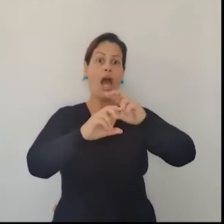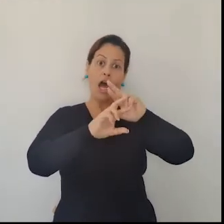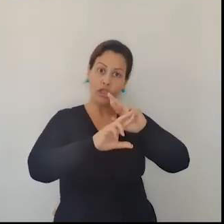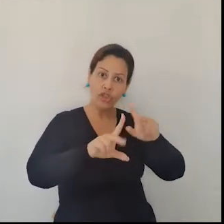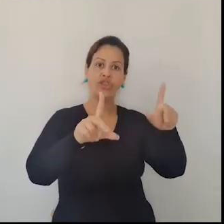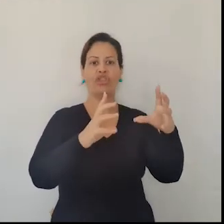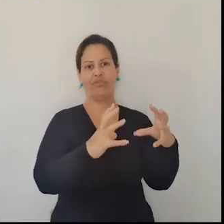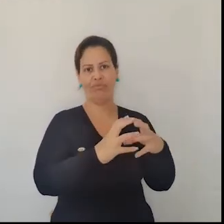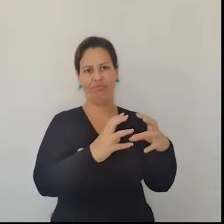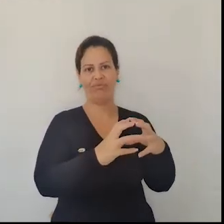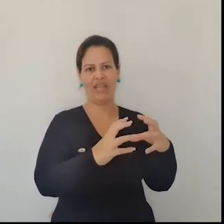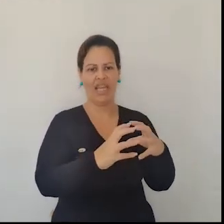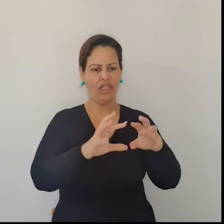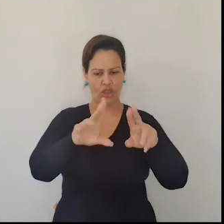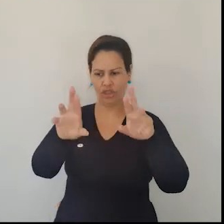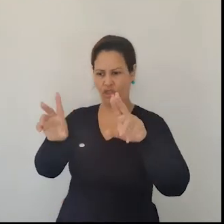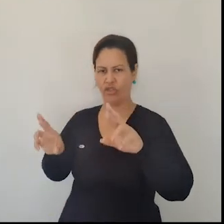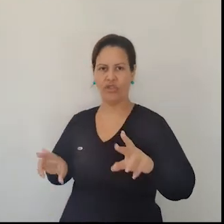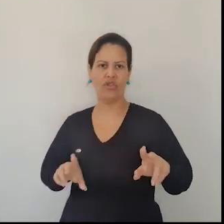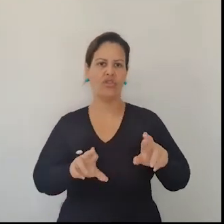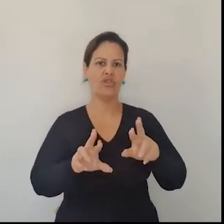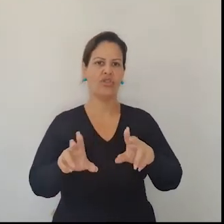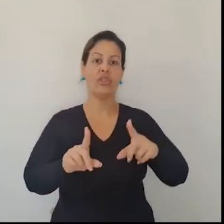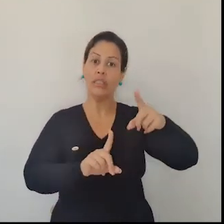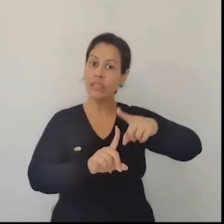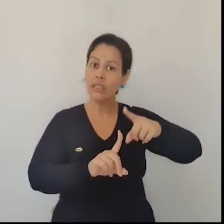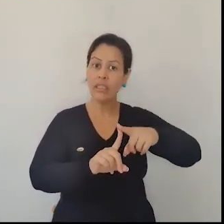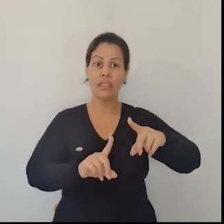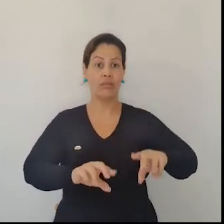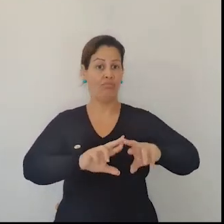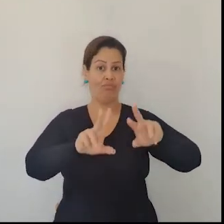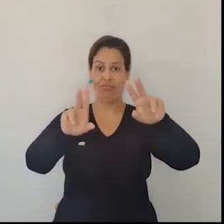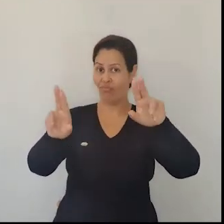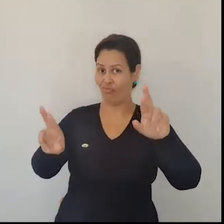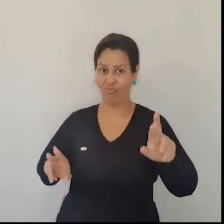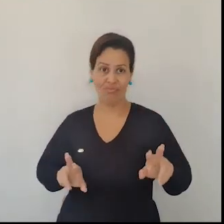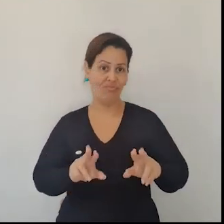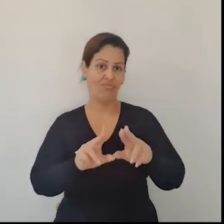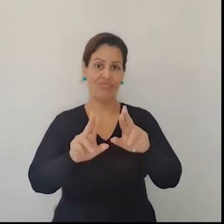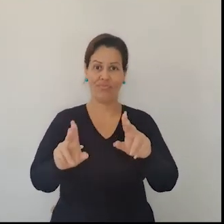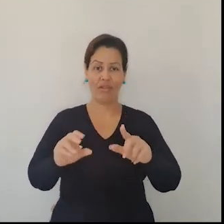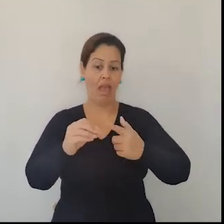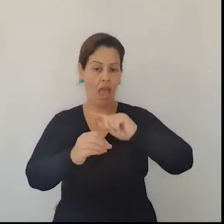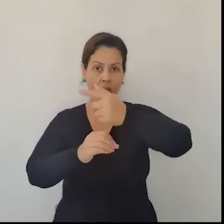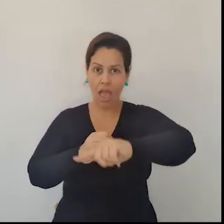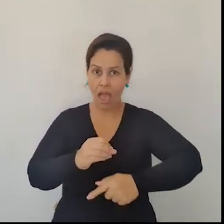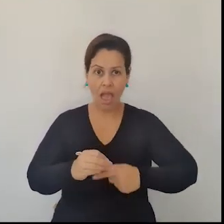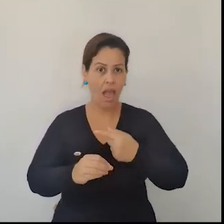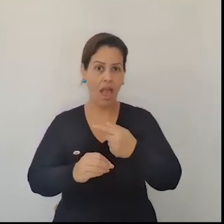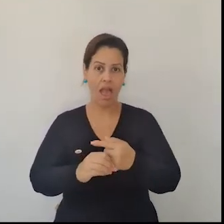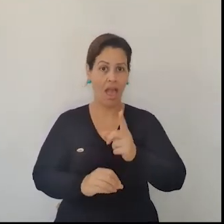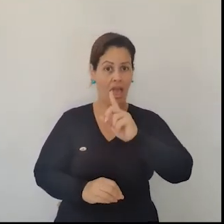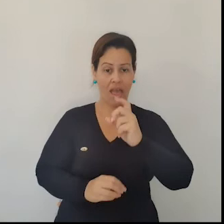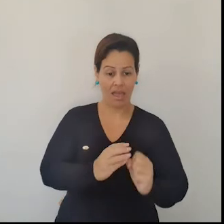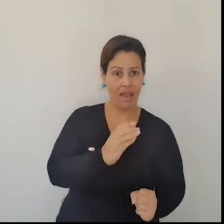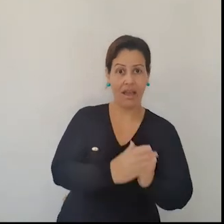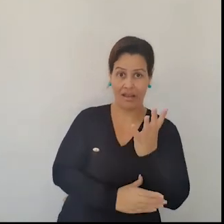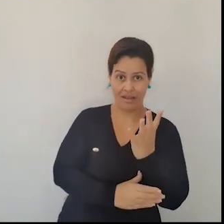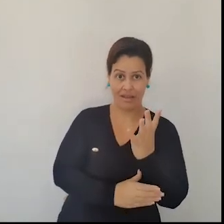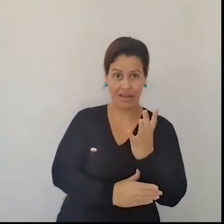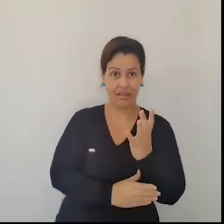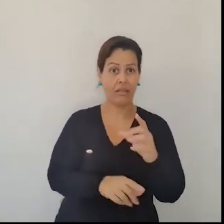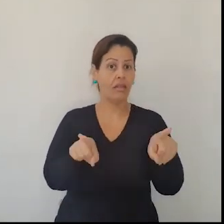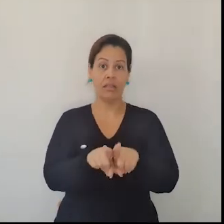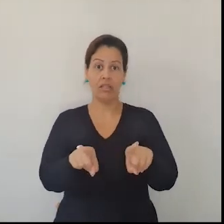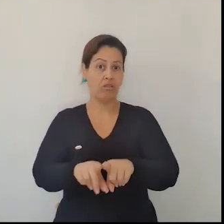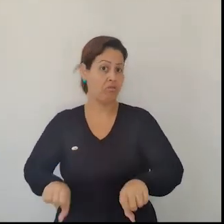diferentes. Os diferentes átomos combinam-se em várias proporções, formando novas substâncias. E os átomos